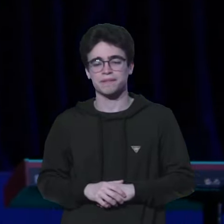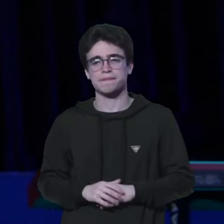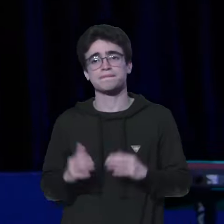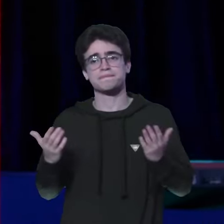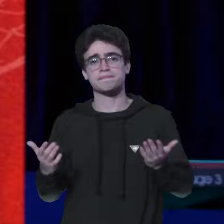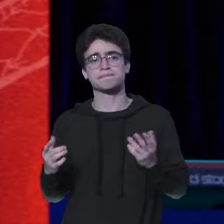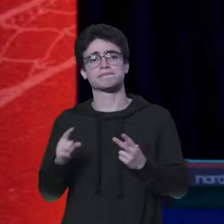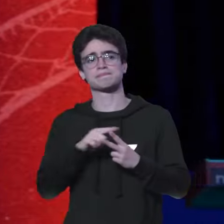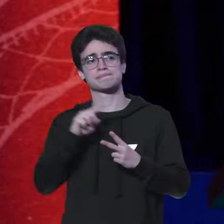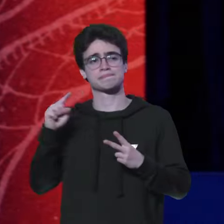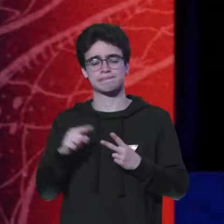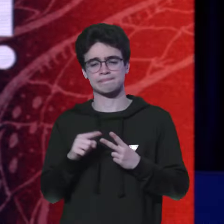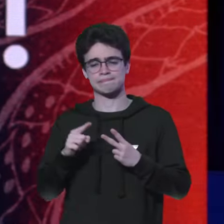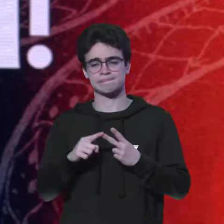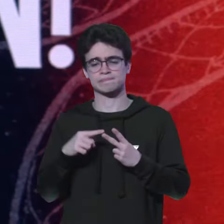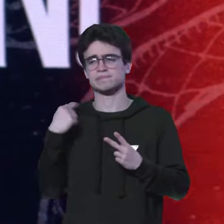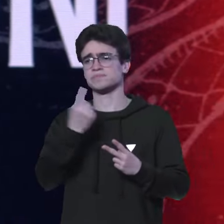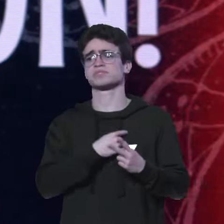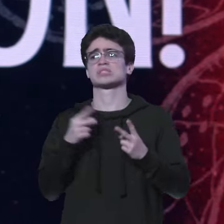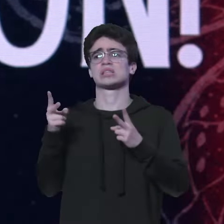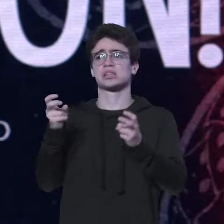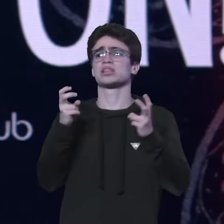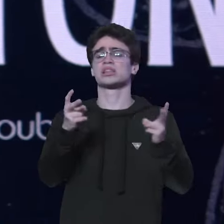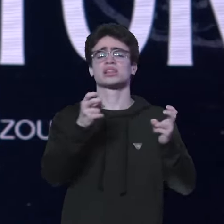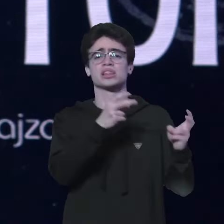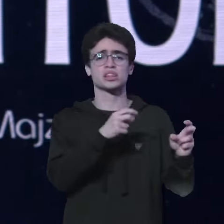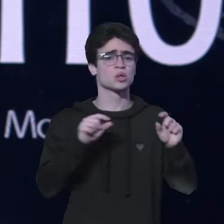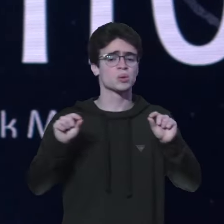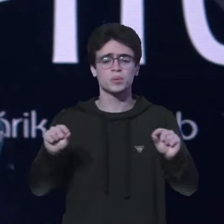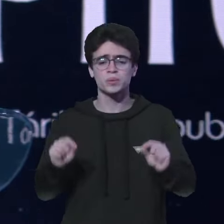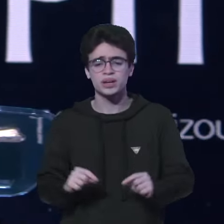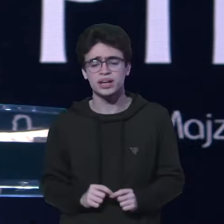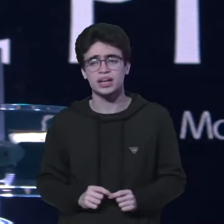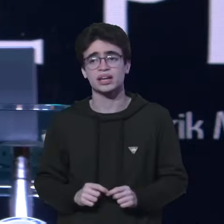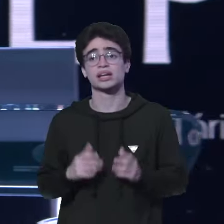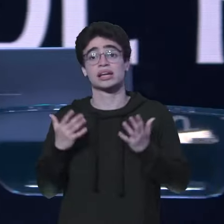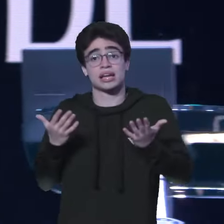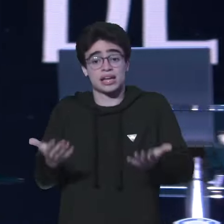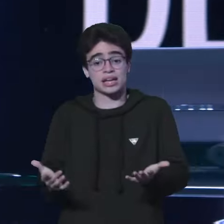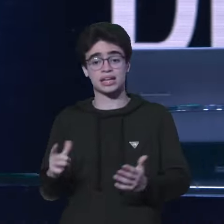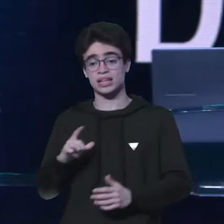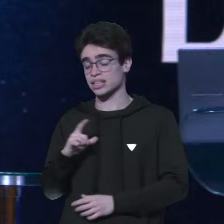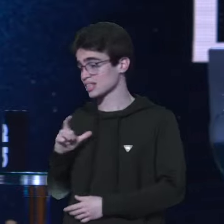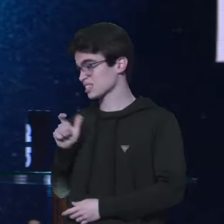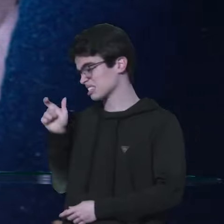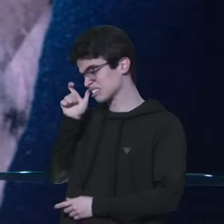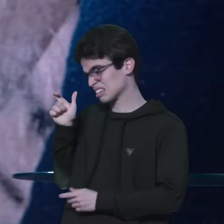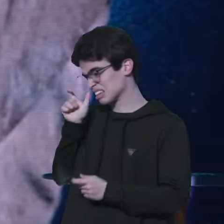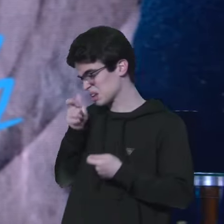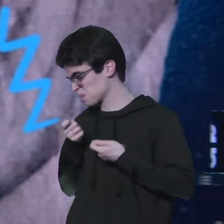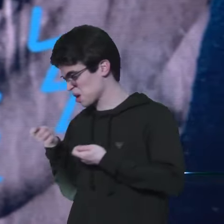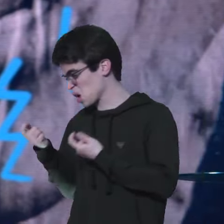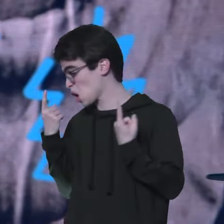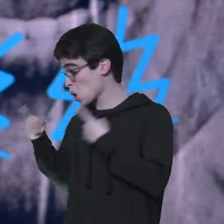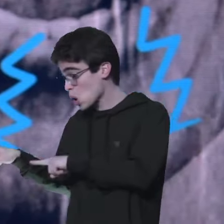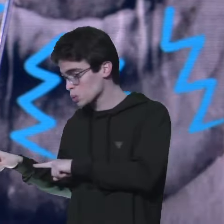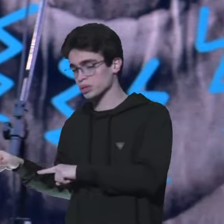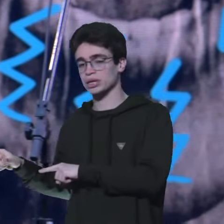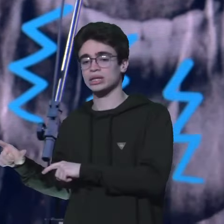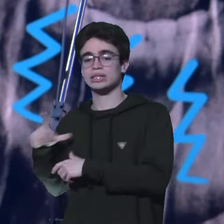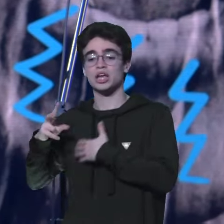Mas a segunda coisa que nós vemos nesse texto é que pregar contra a voz de Piton causa